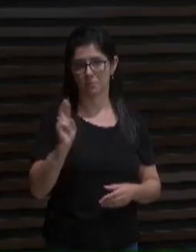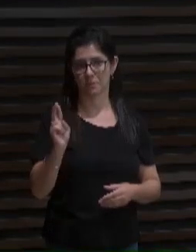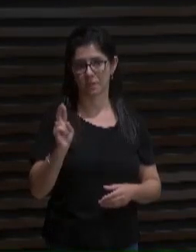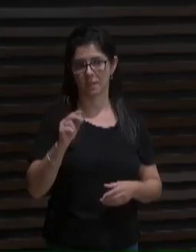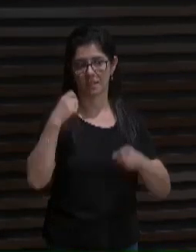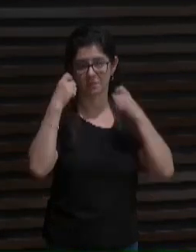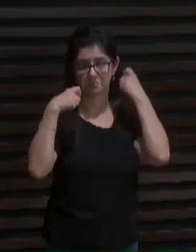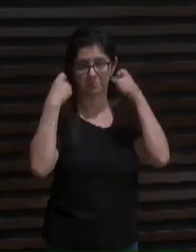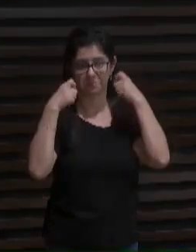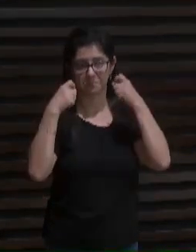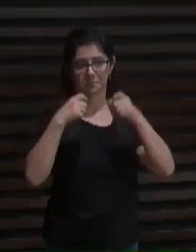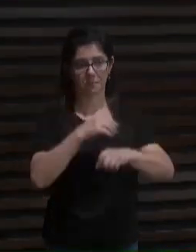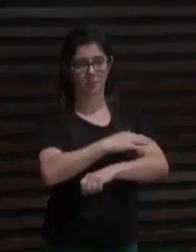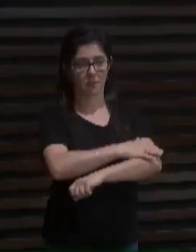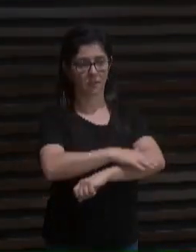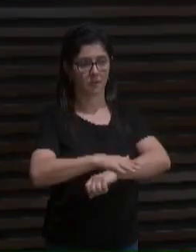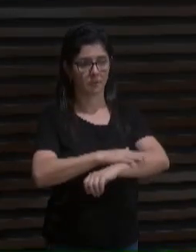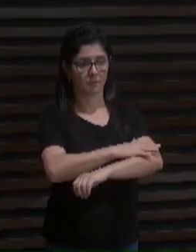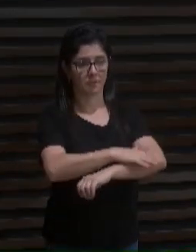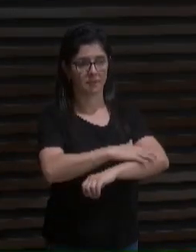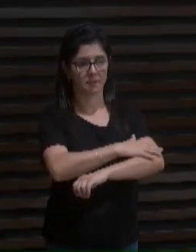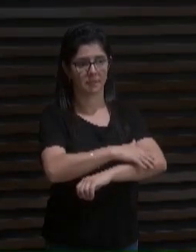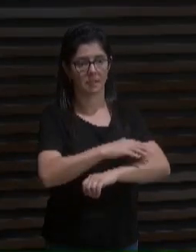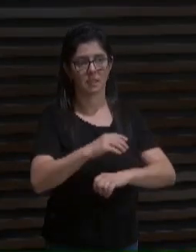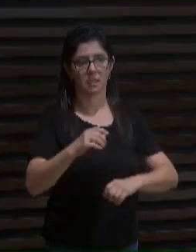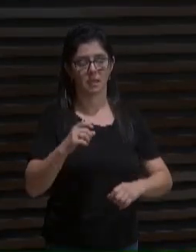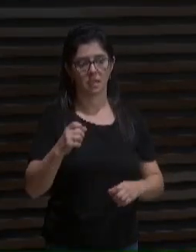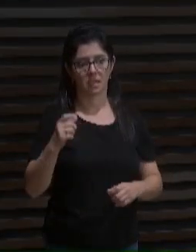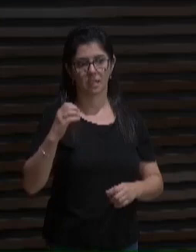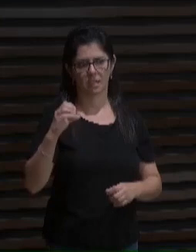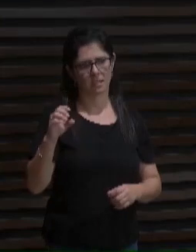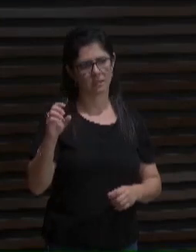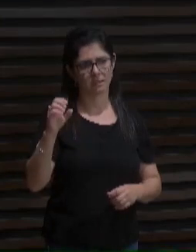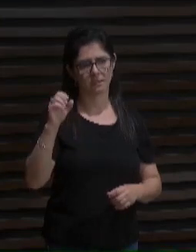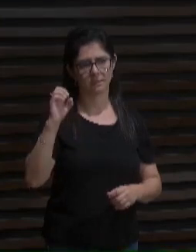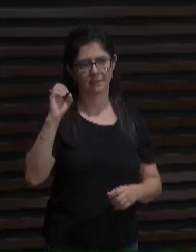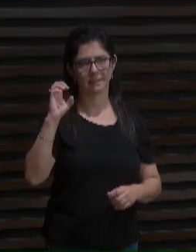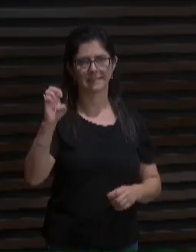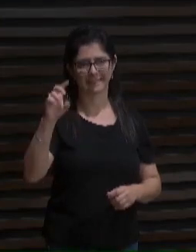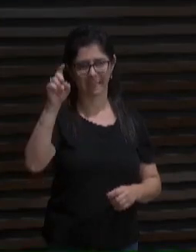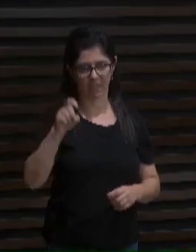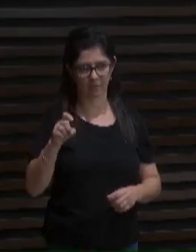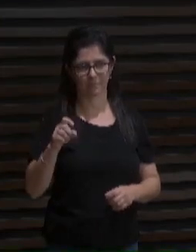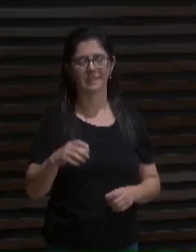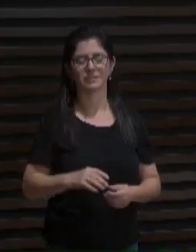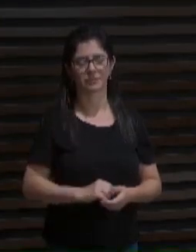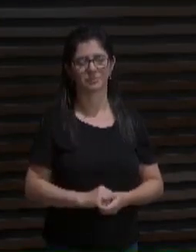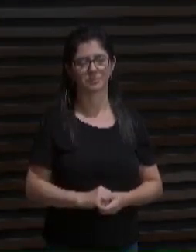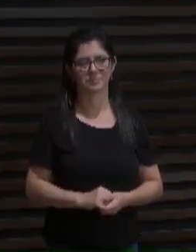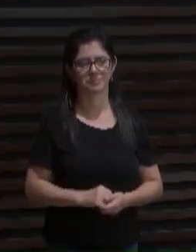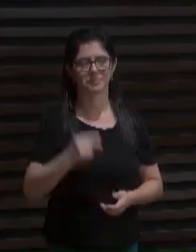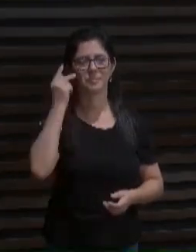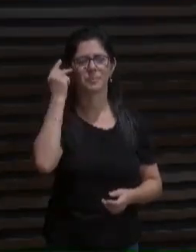ali, uma das maiores concentrações de ladrões por metro quadrado. Ele está preocupado com aquela valise, com o dinheiro, e